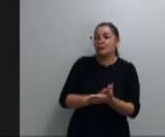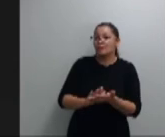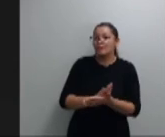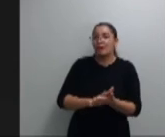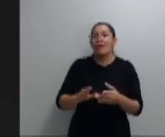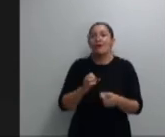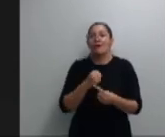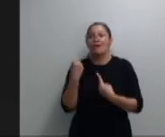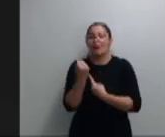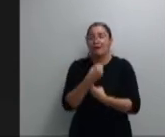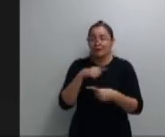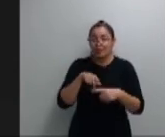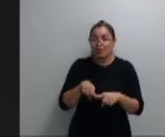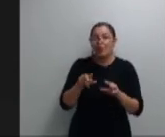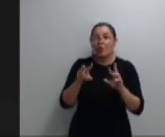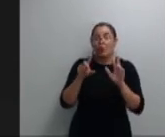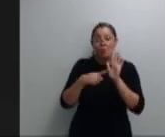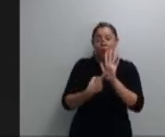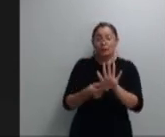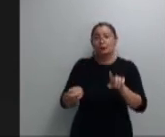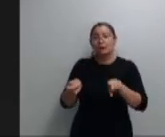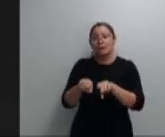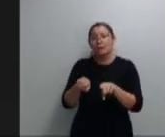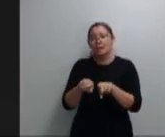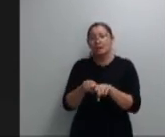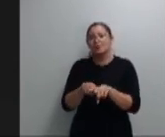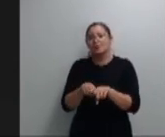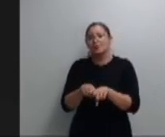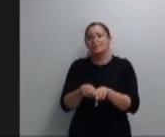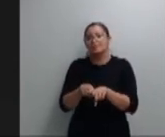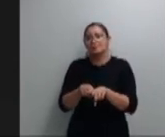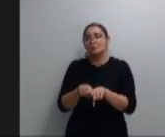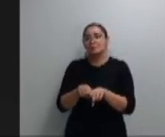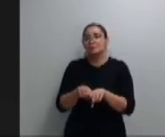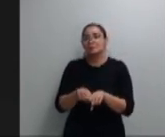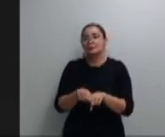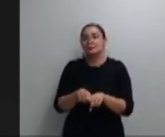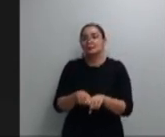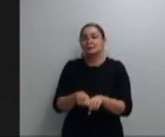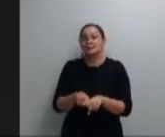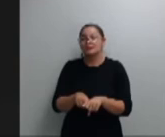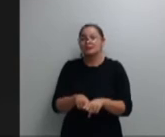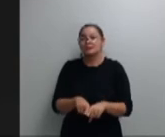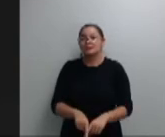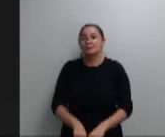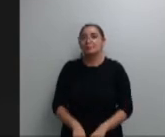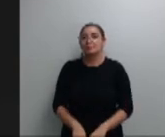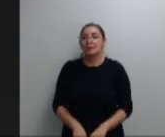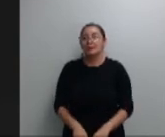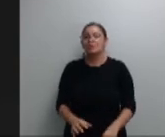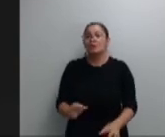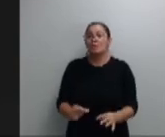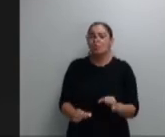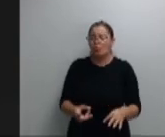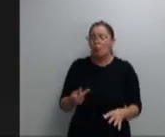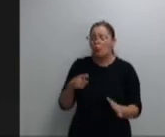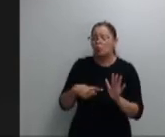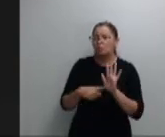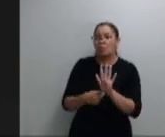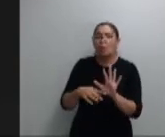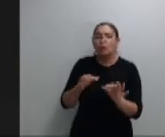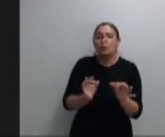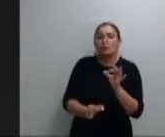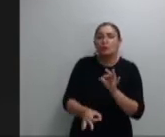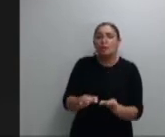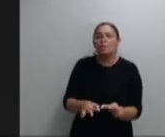faço a retificação fecho aspas aqui essa exposição do ministro Mauro Campo não foi no mesmo julgamento eu vou